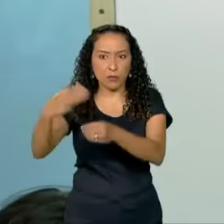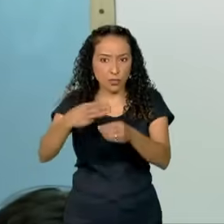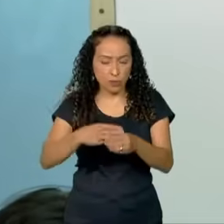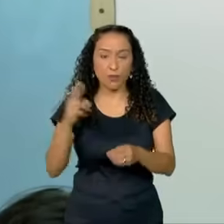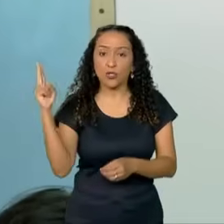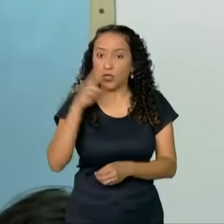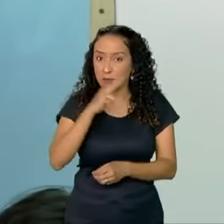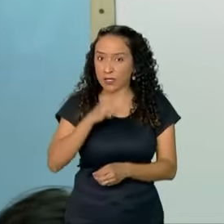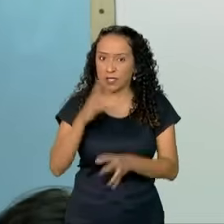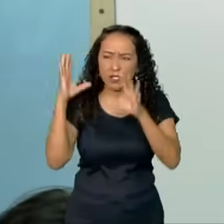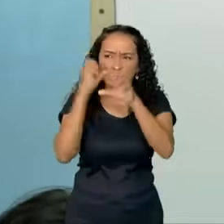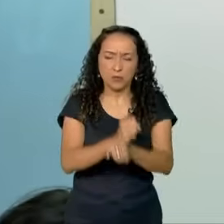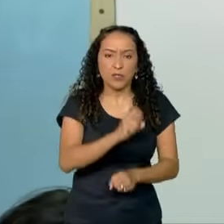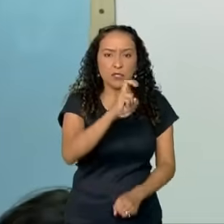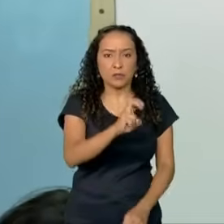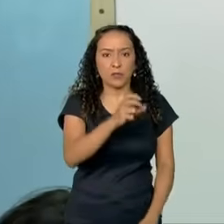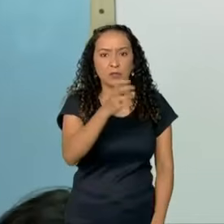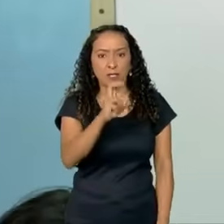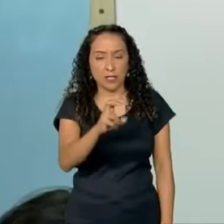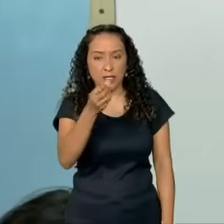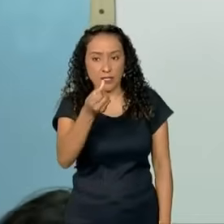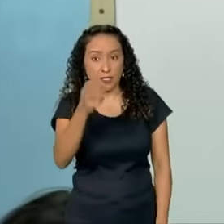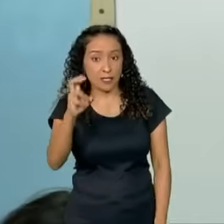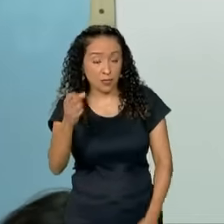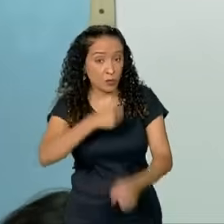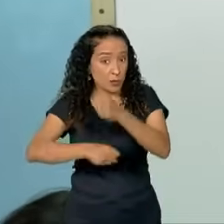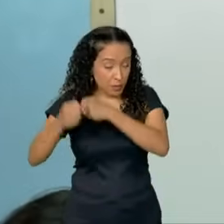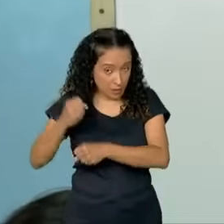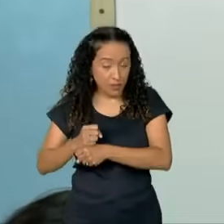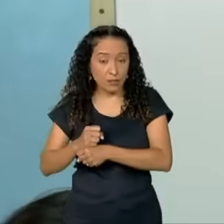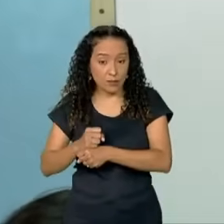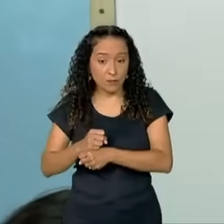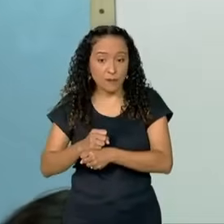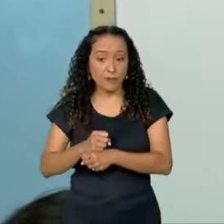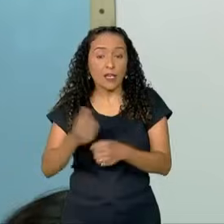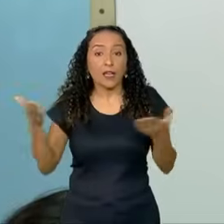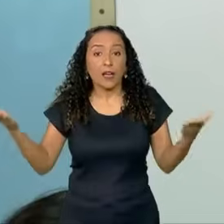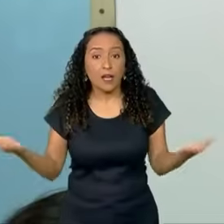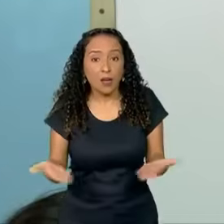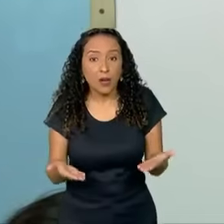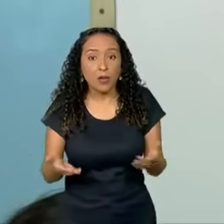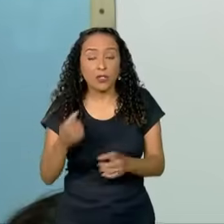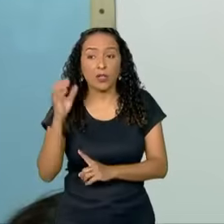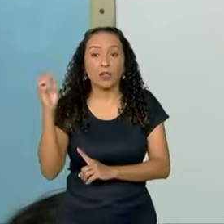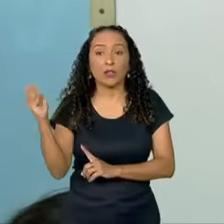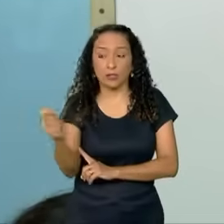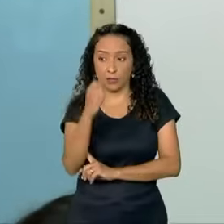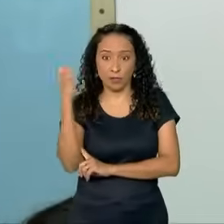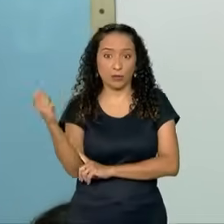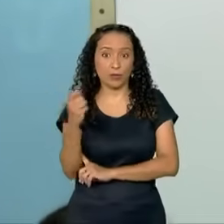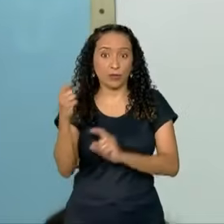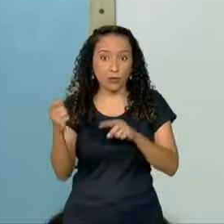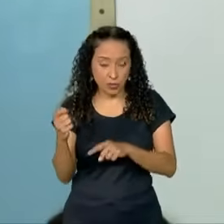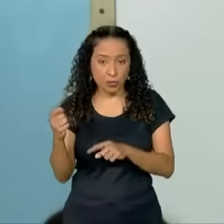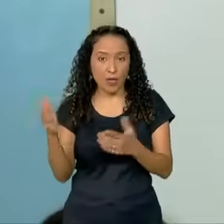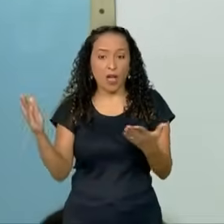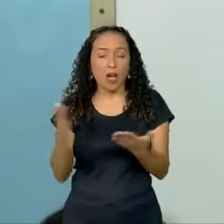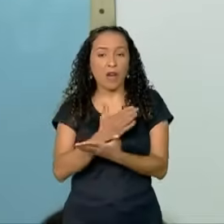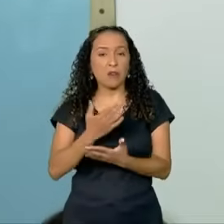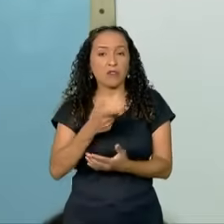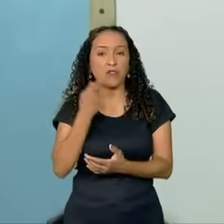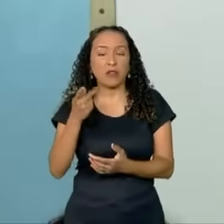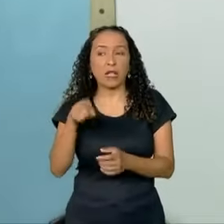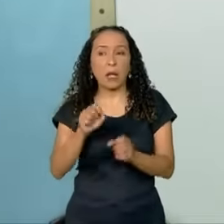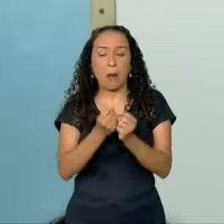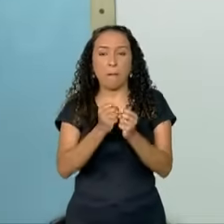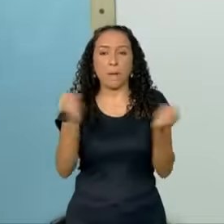dos 5.565 o ano passado, e agora Rio Grande do Sul, alguns dizem que